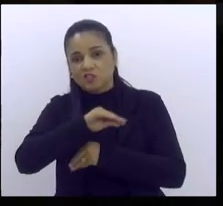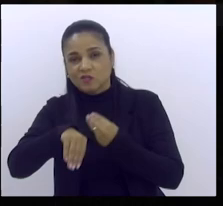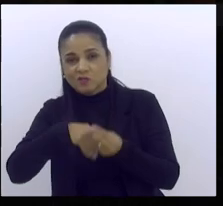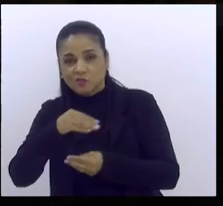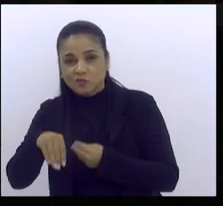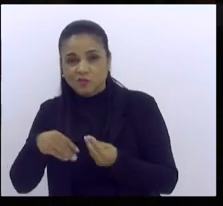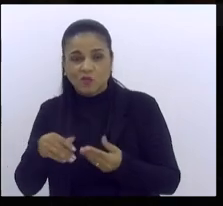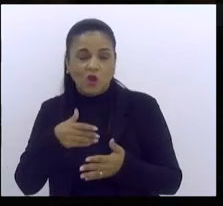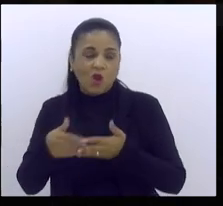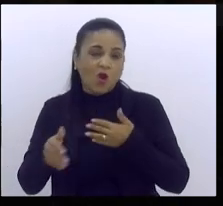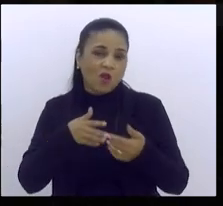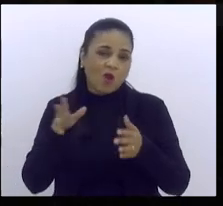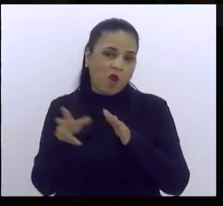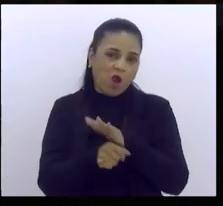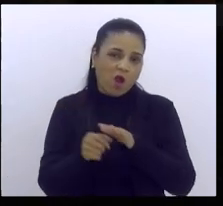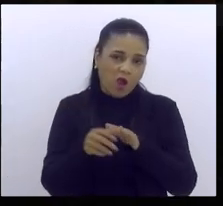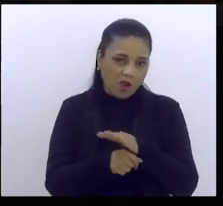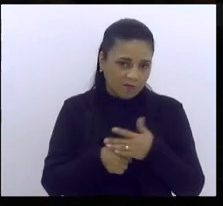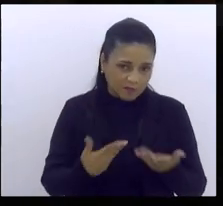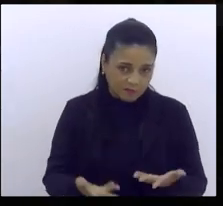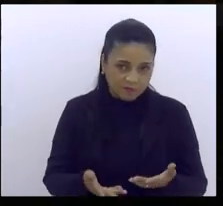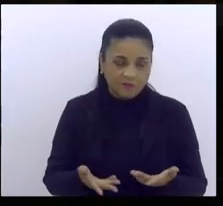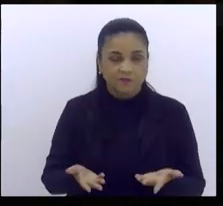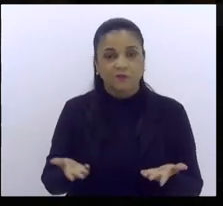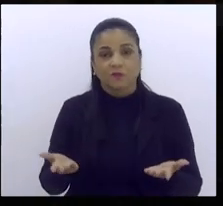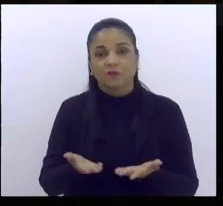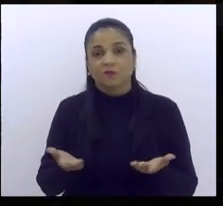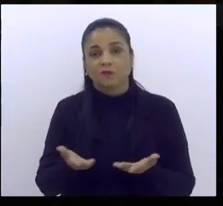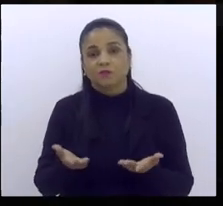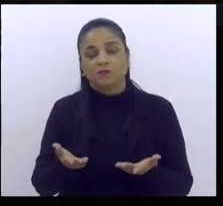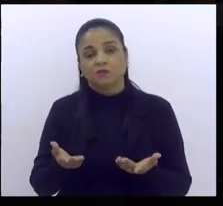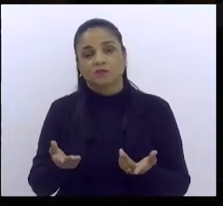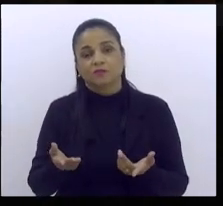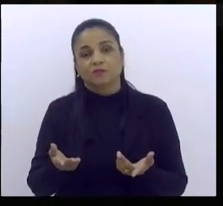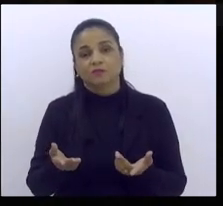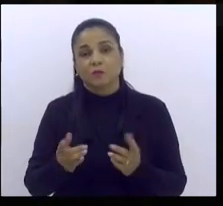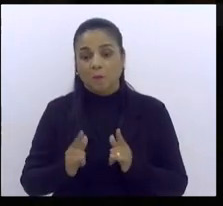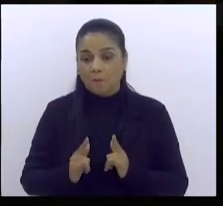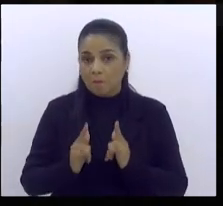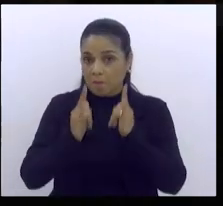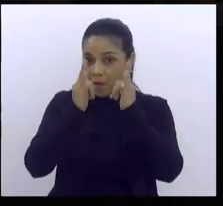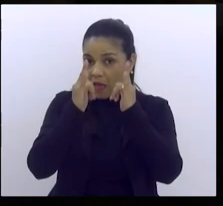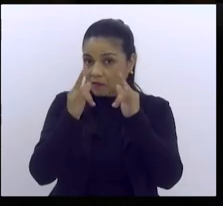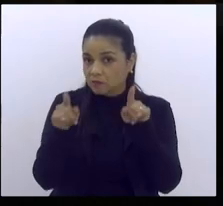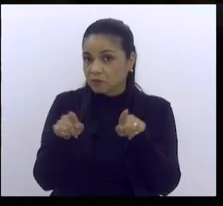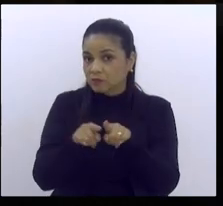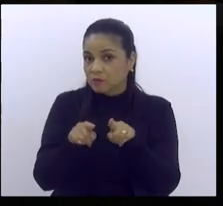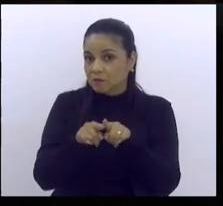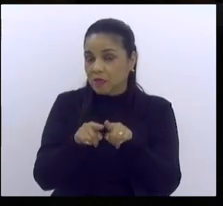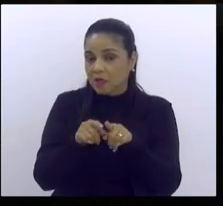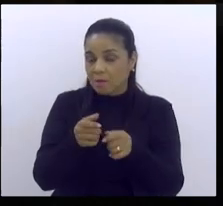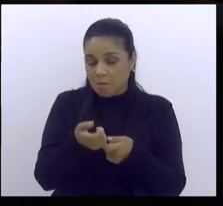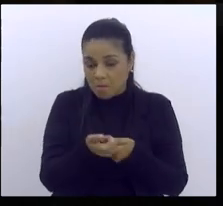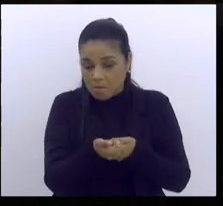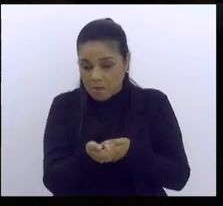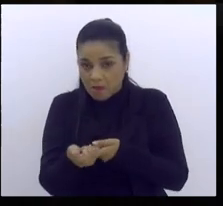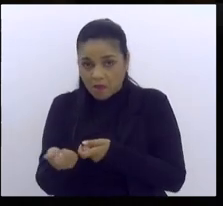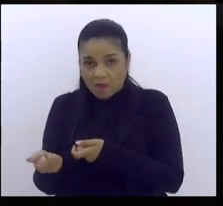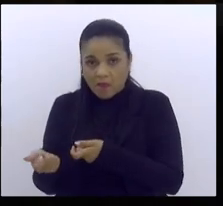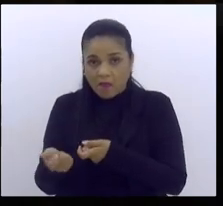coisa. Como hoje vi também, rouba-se no prédio mangueira